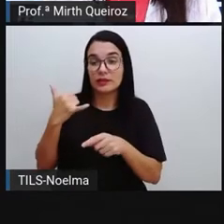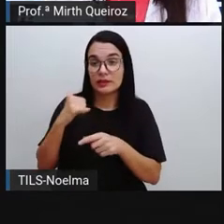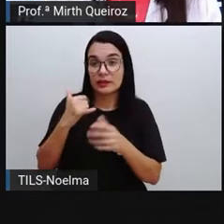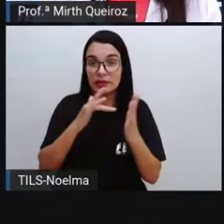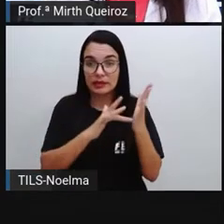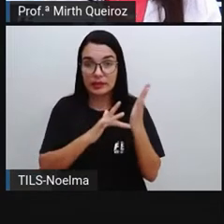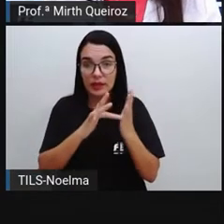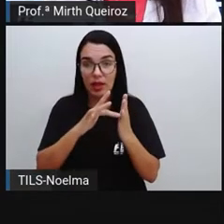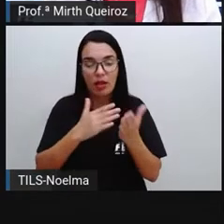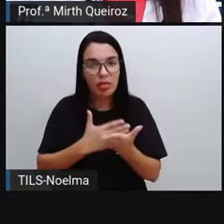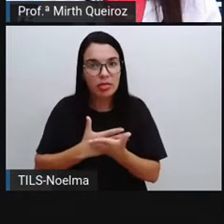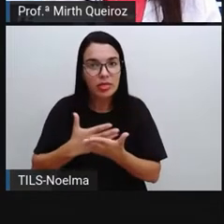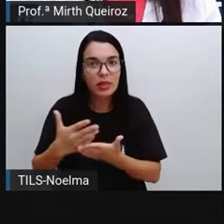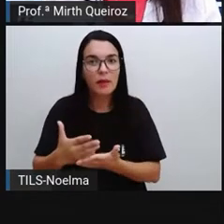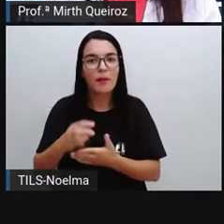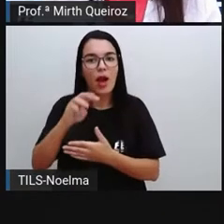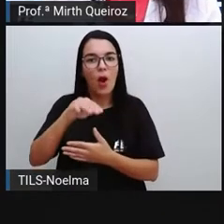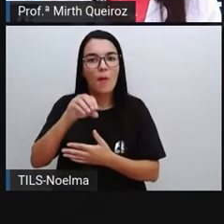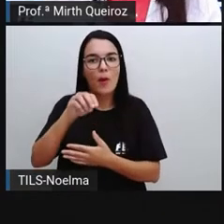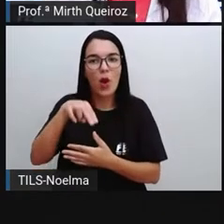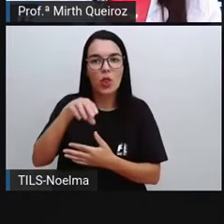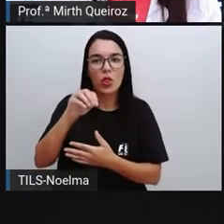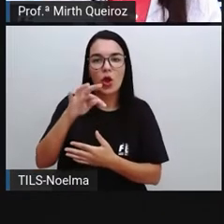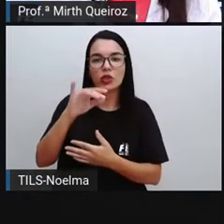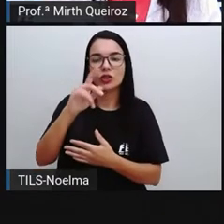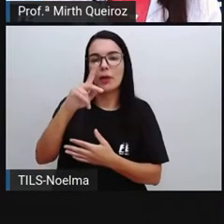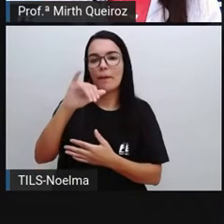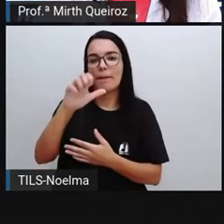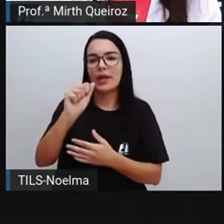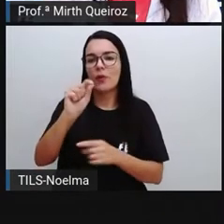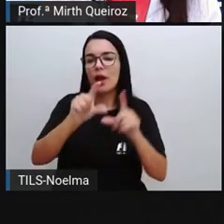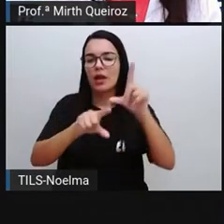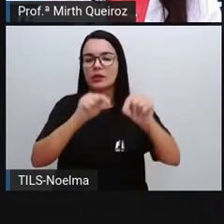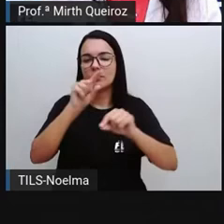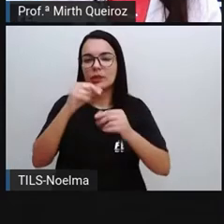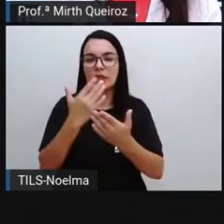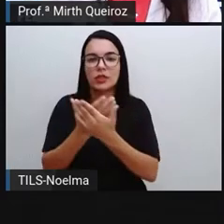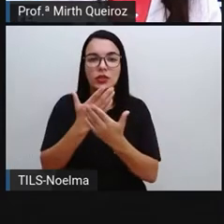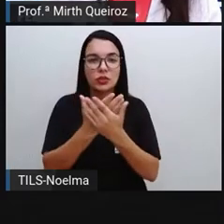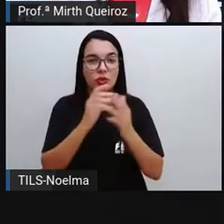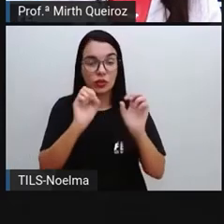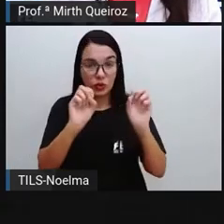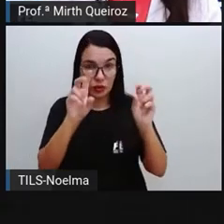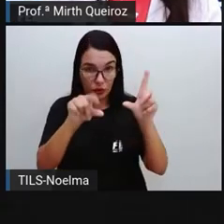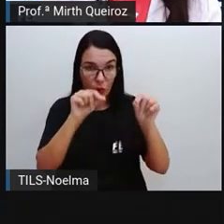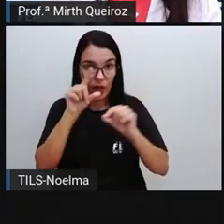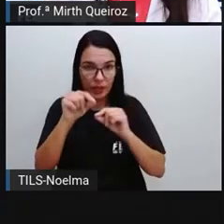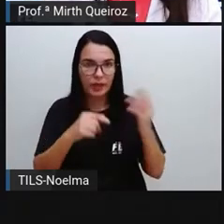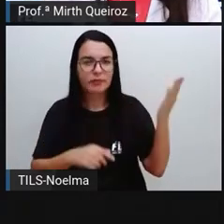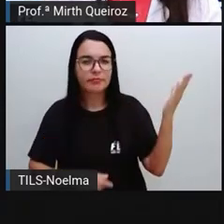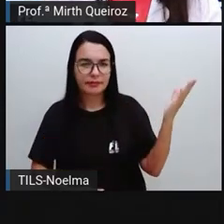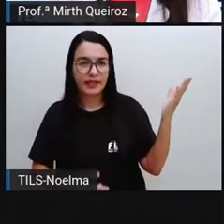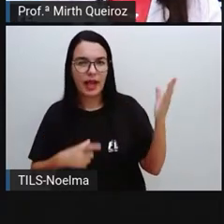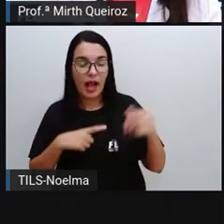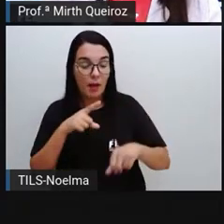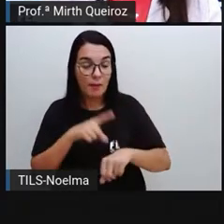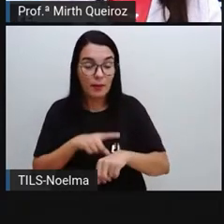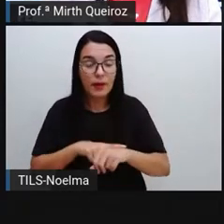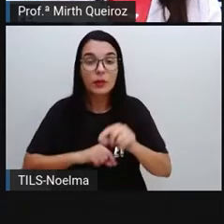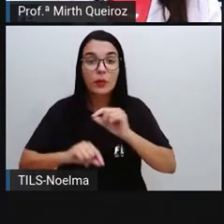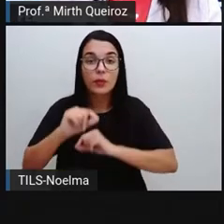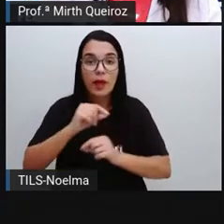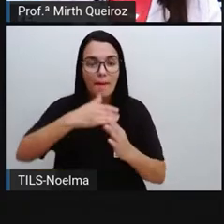um trabalho de preparo de monotipia sobre as imagens escolhidas. E aí, neste momento, eles passaram a